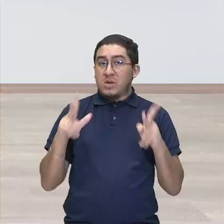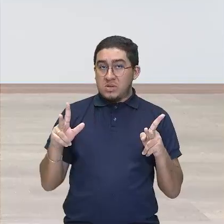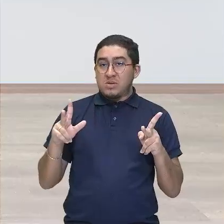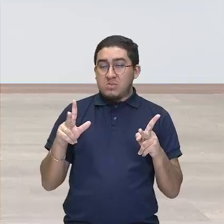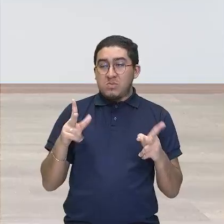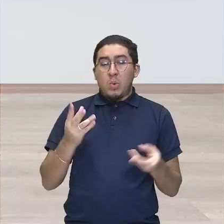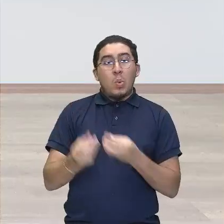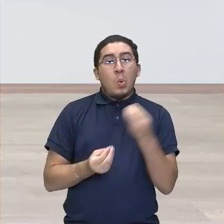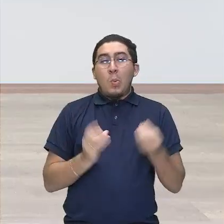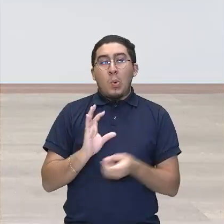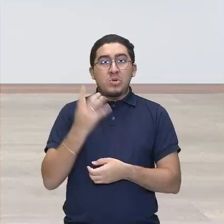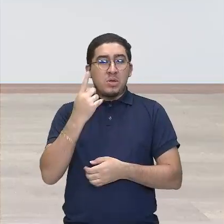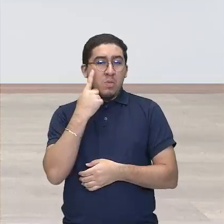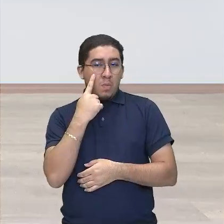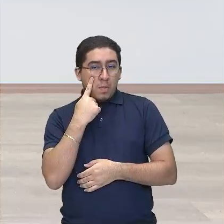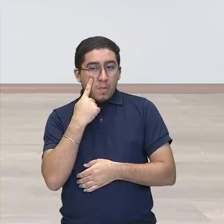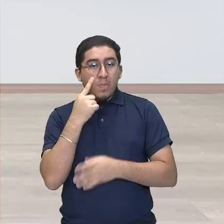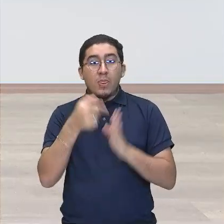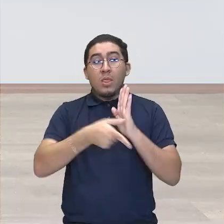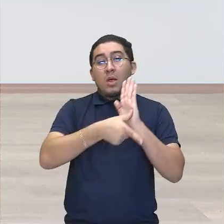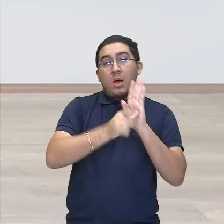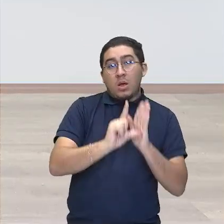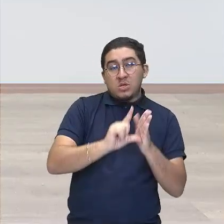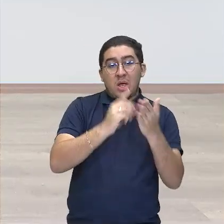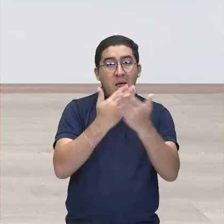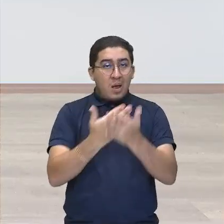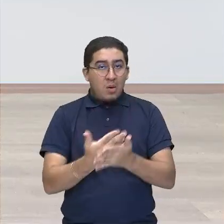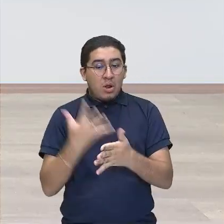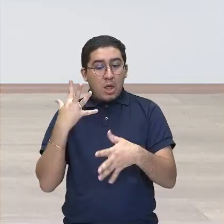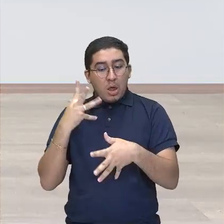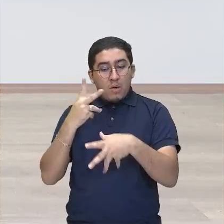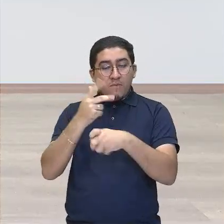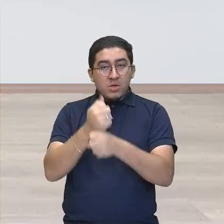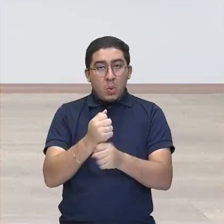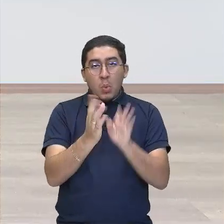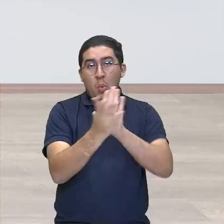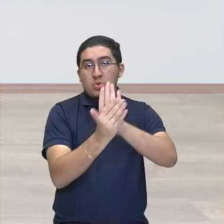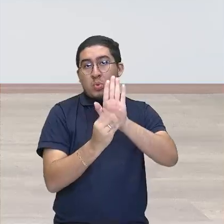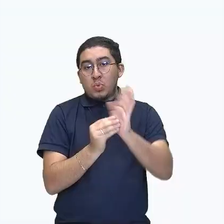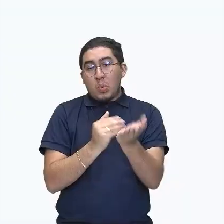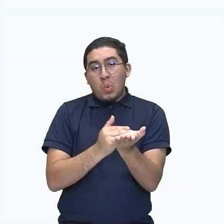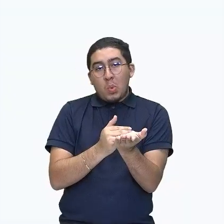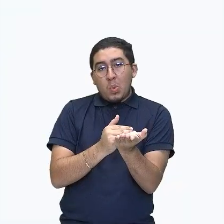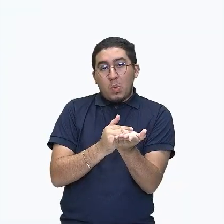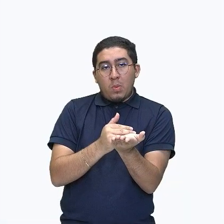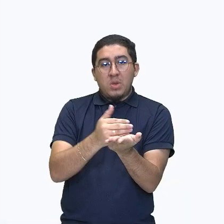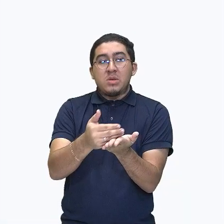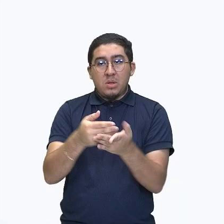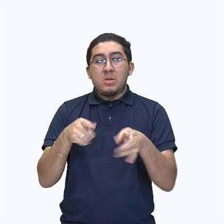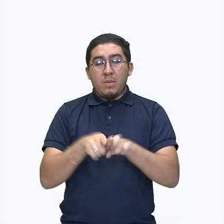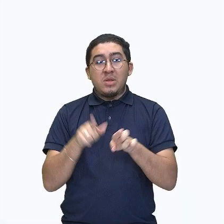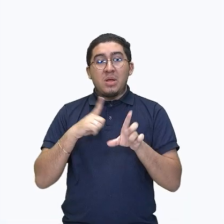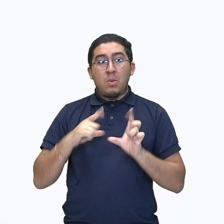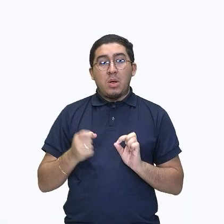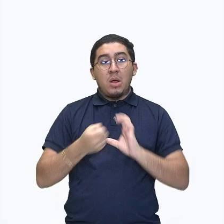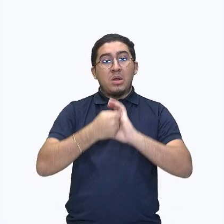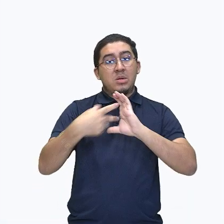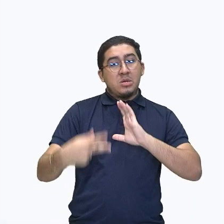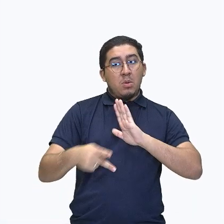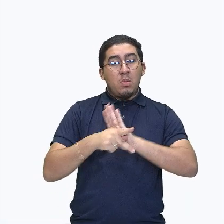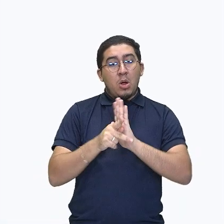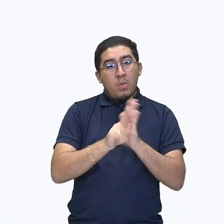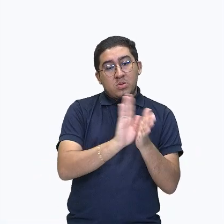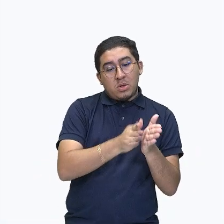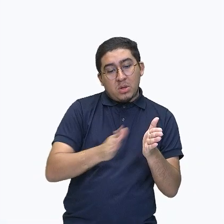vai acontecer? Antes de iniciar a aula de revisão, e o objetivo dele é trabalhar os critérios a serem